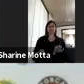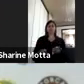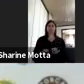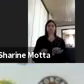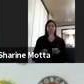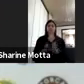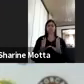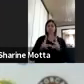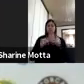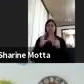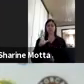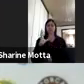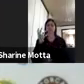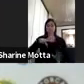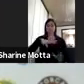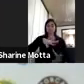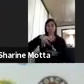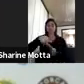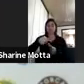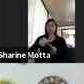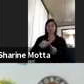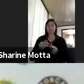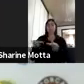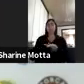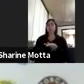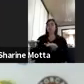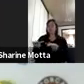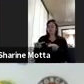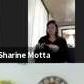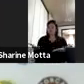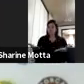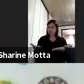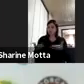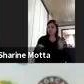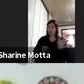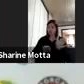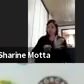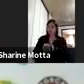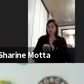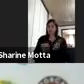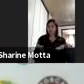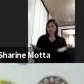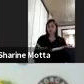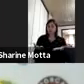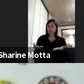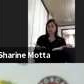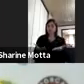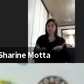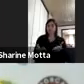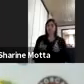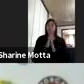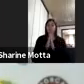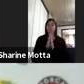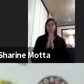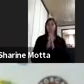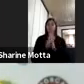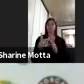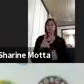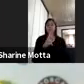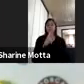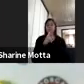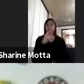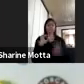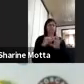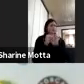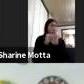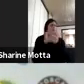arroz e feijão. Então, seja muito bem-vinda, doutora. Eu vou para a primeira questão aqui. Você, por favor, fique muito livre, doutora, para